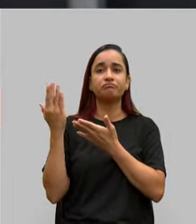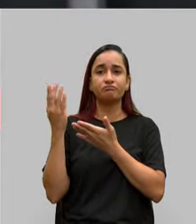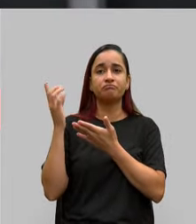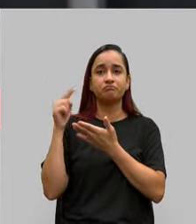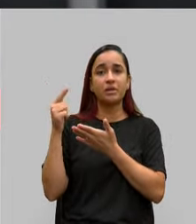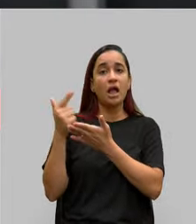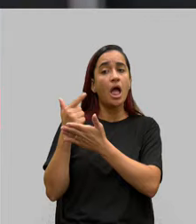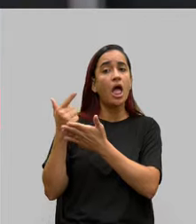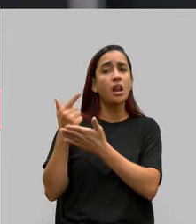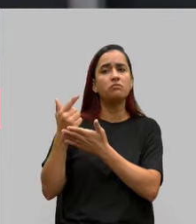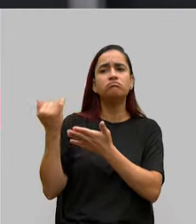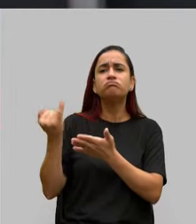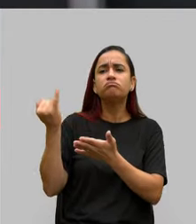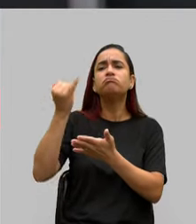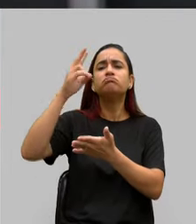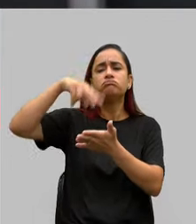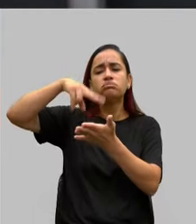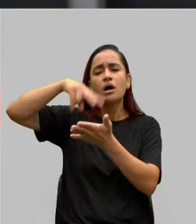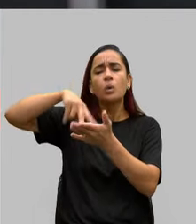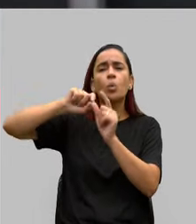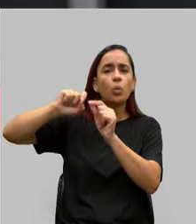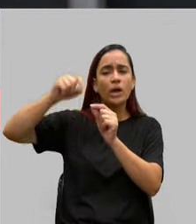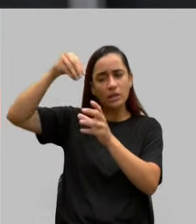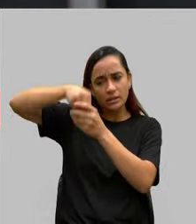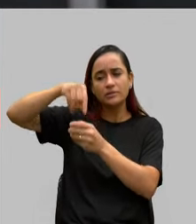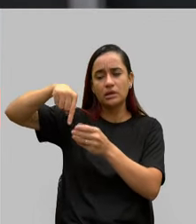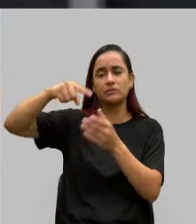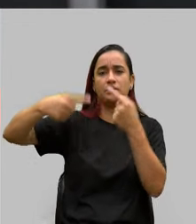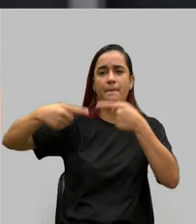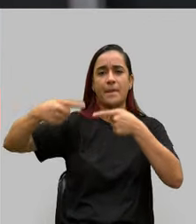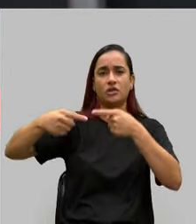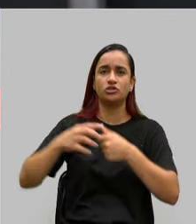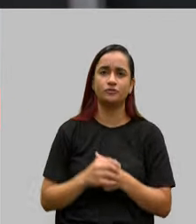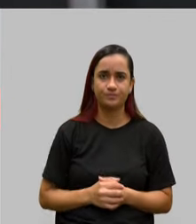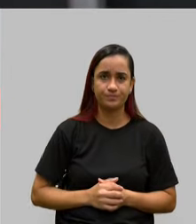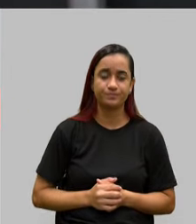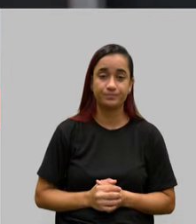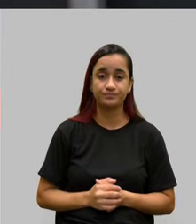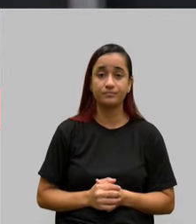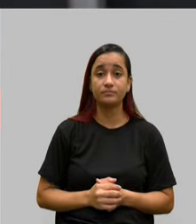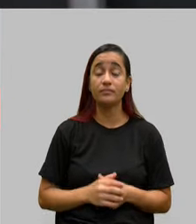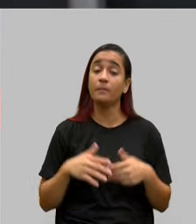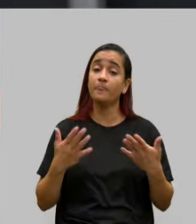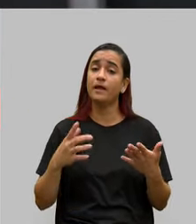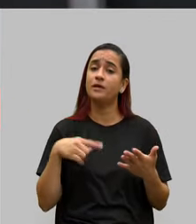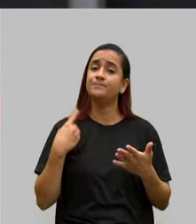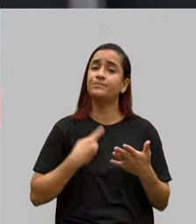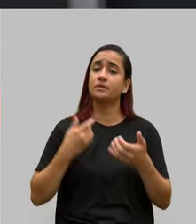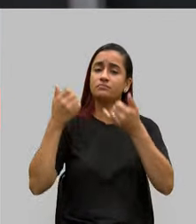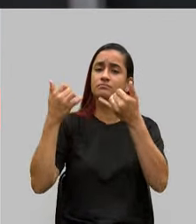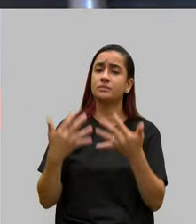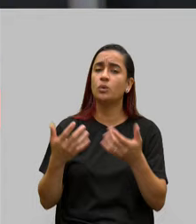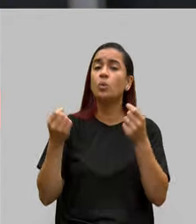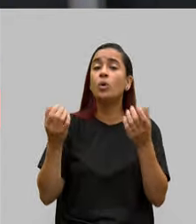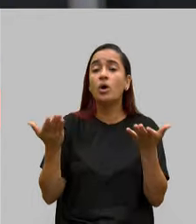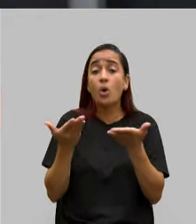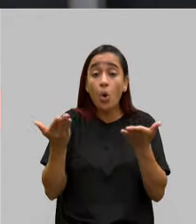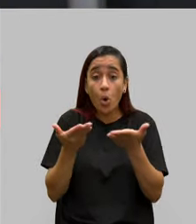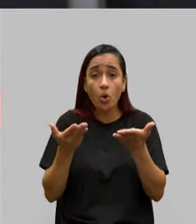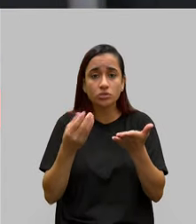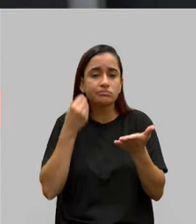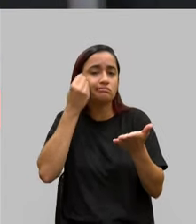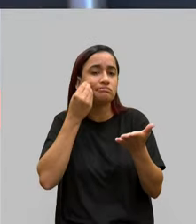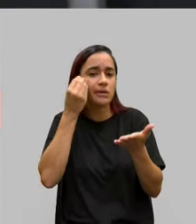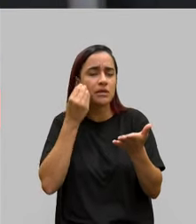uma leitura importante né nesse debate eh a gente vem dizendo de um cenário hoje né desde